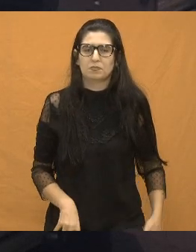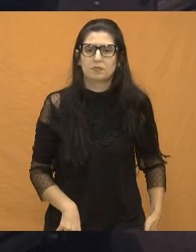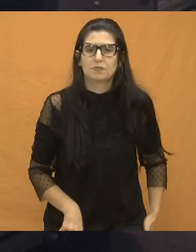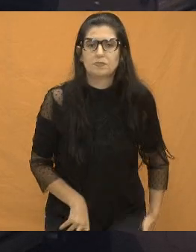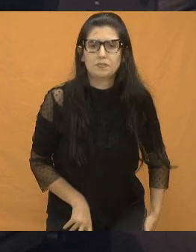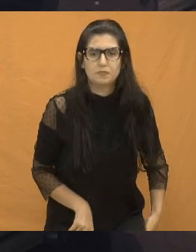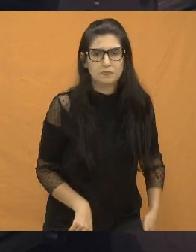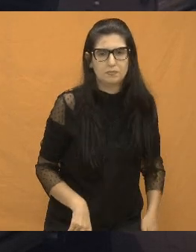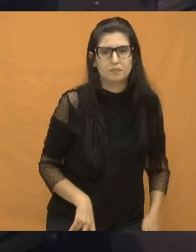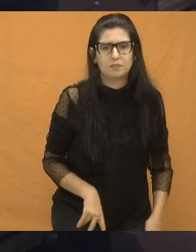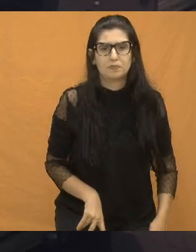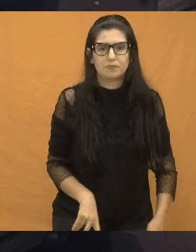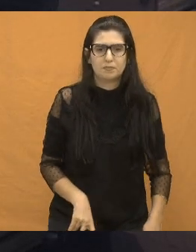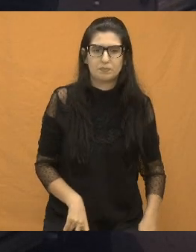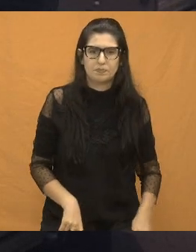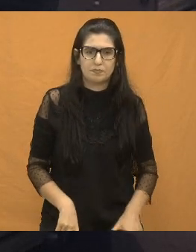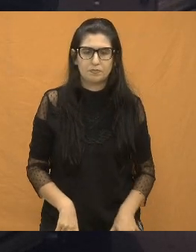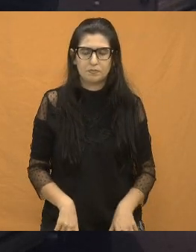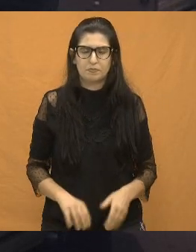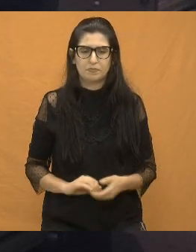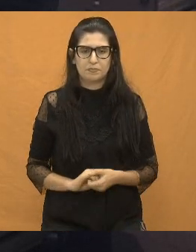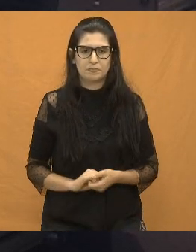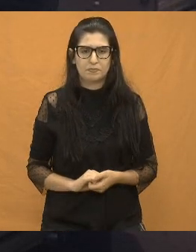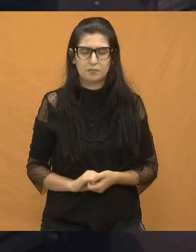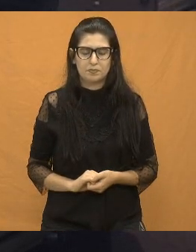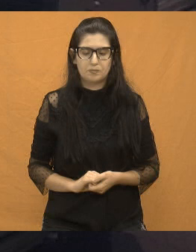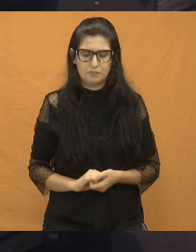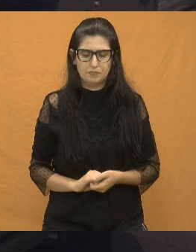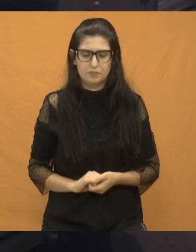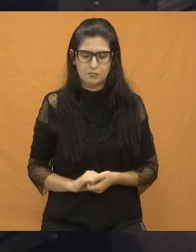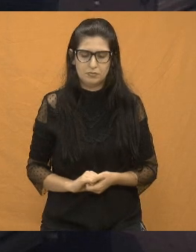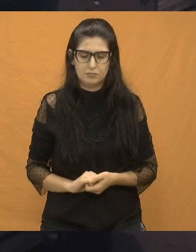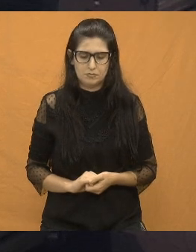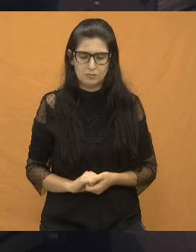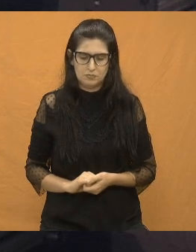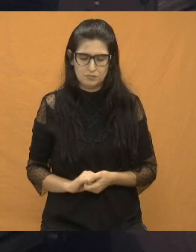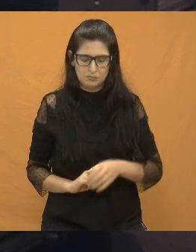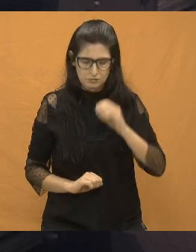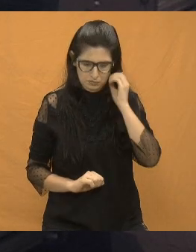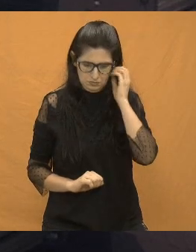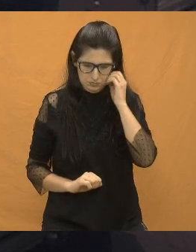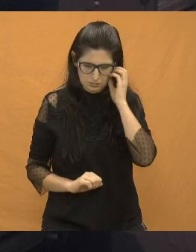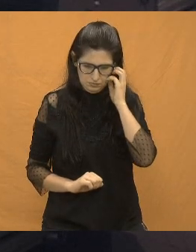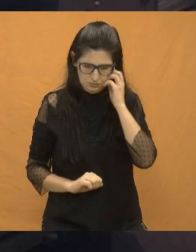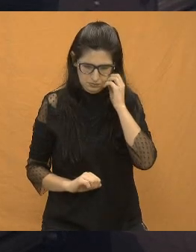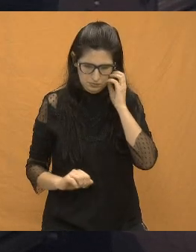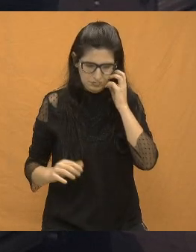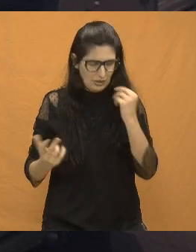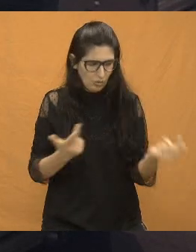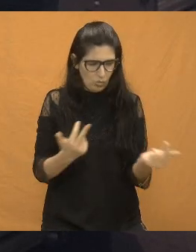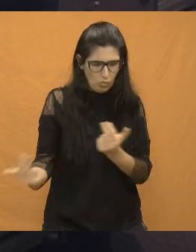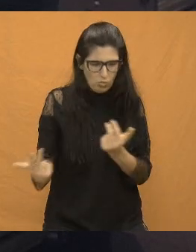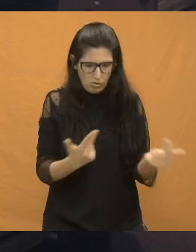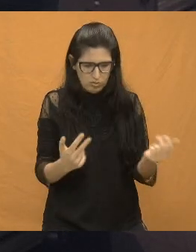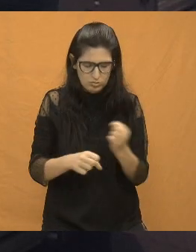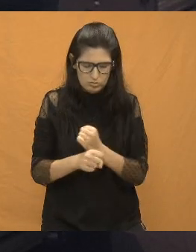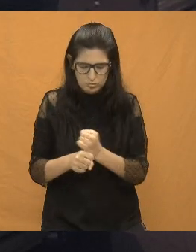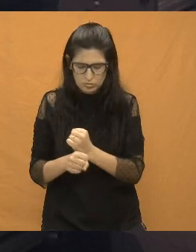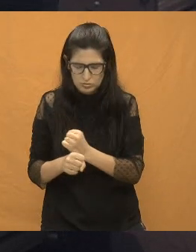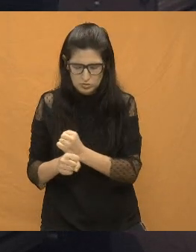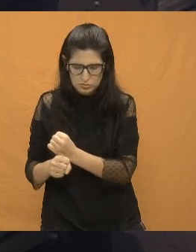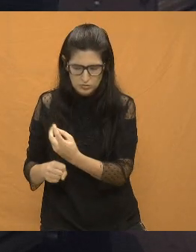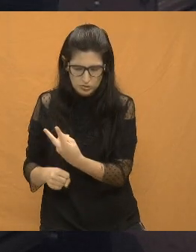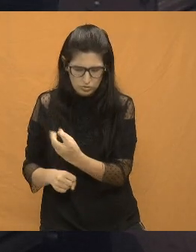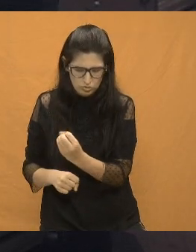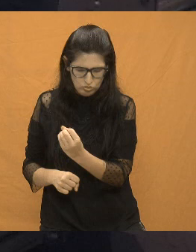É que ele tá proporcional, ele tá proporcional ao ano de 2019. Não vai ter todo o montante,